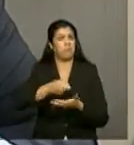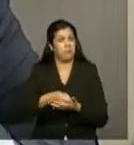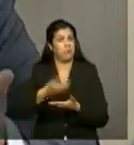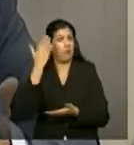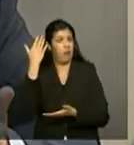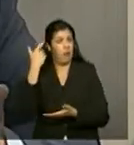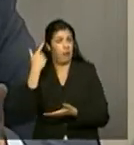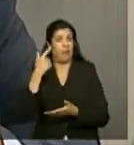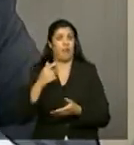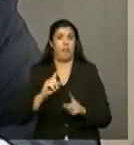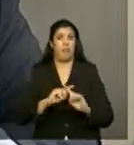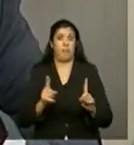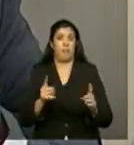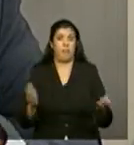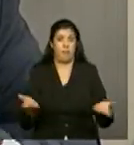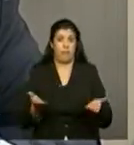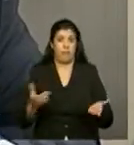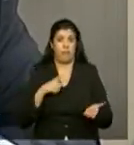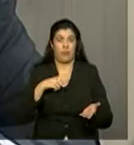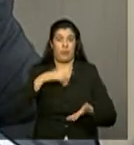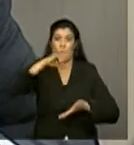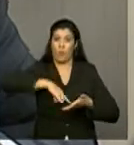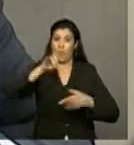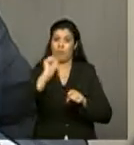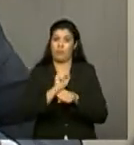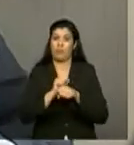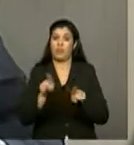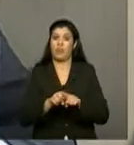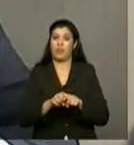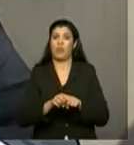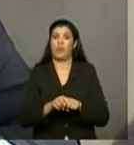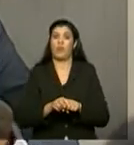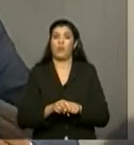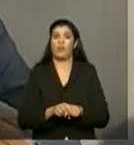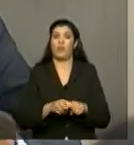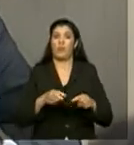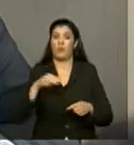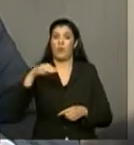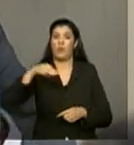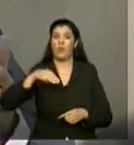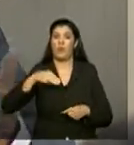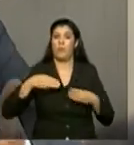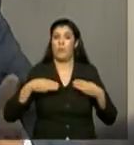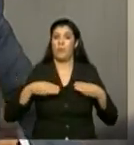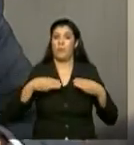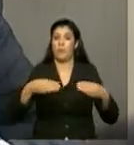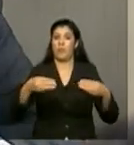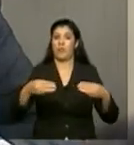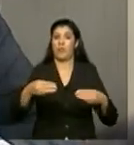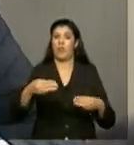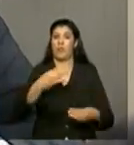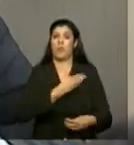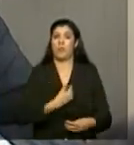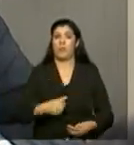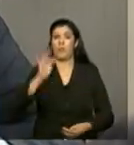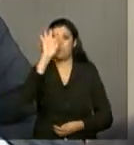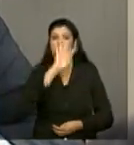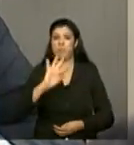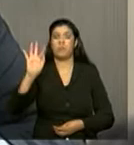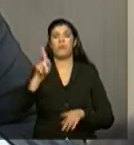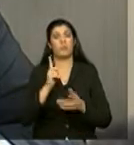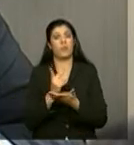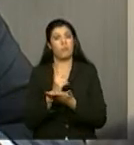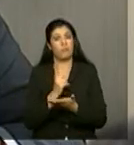gente e nós temos o ministério público federal que está investigando né existe uma